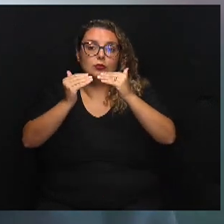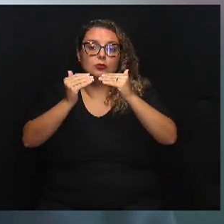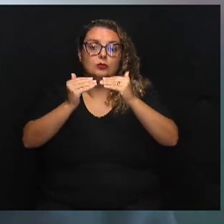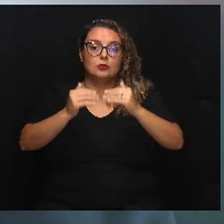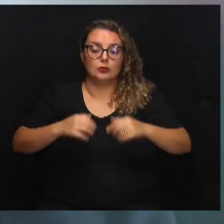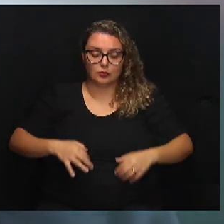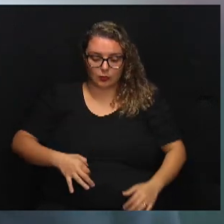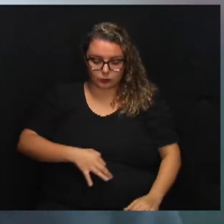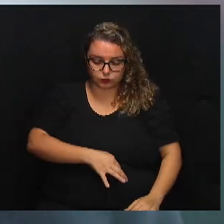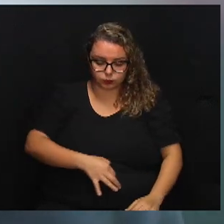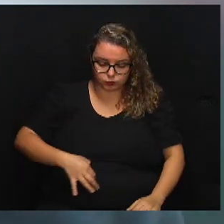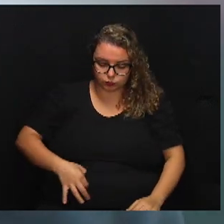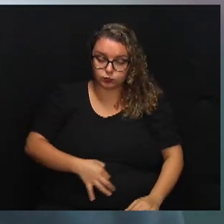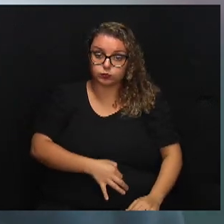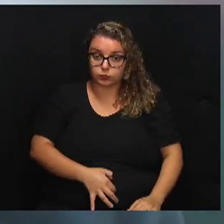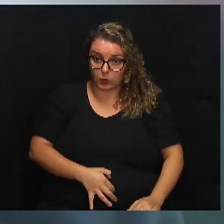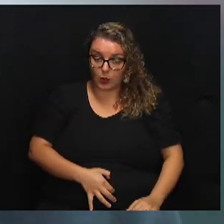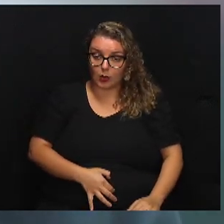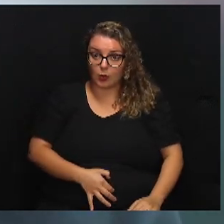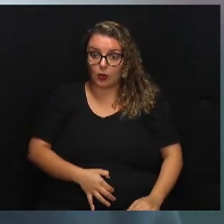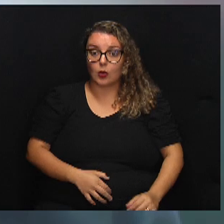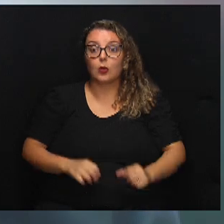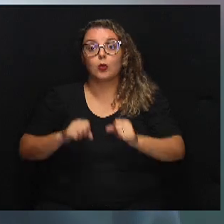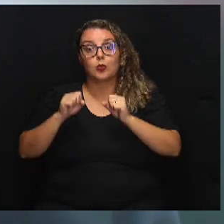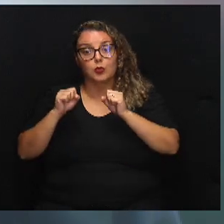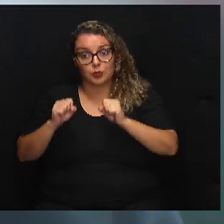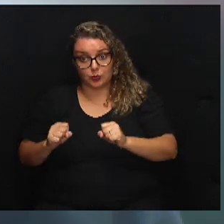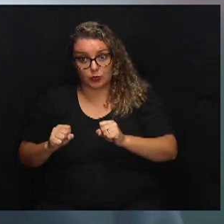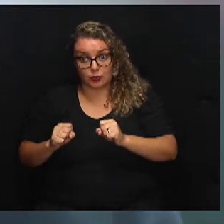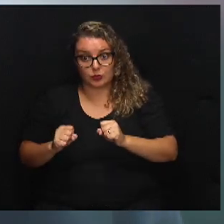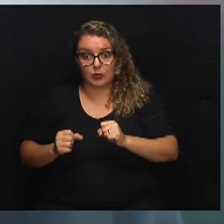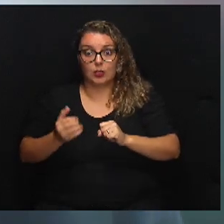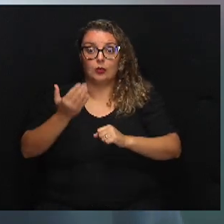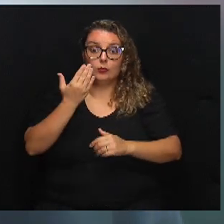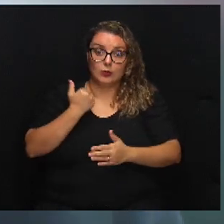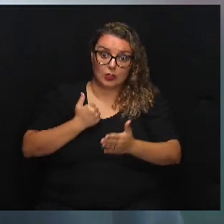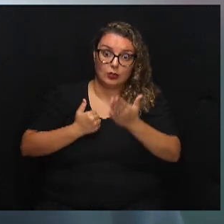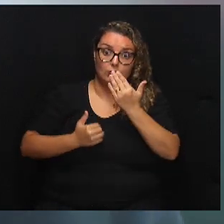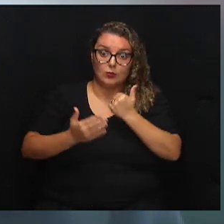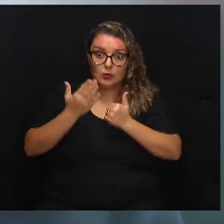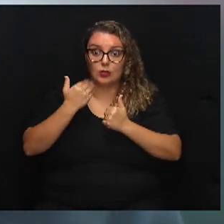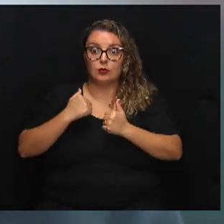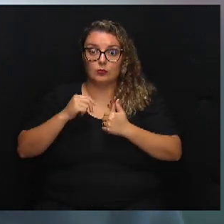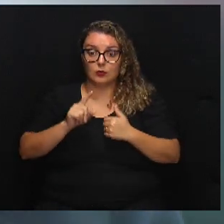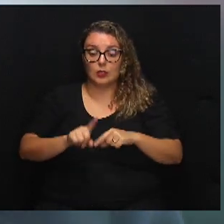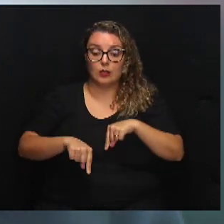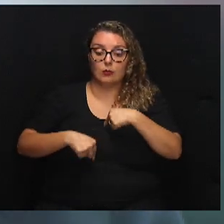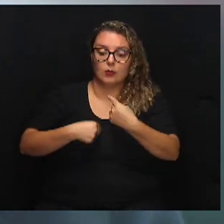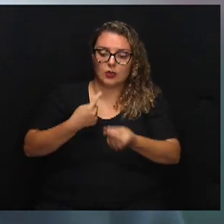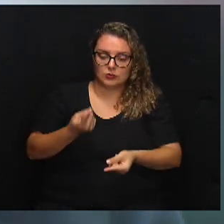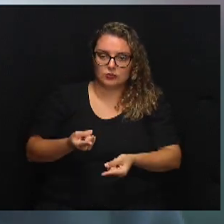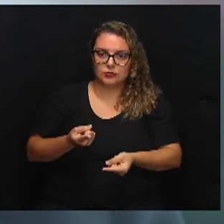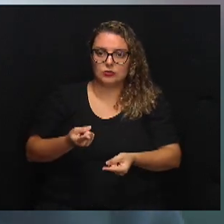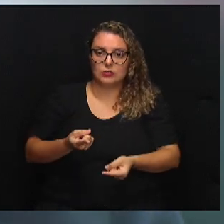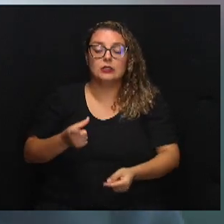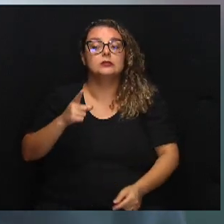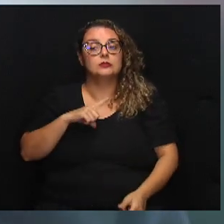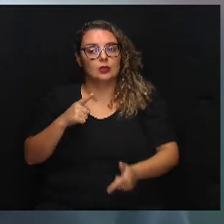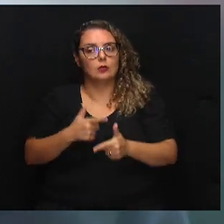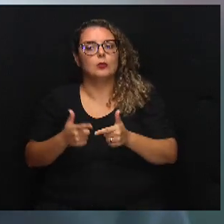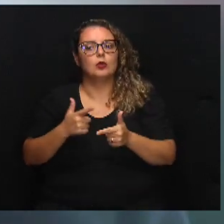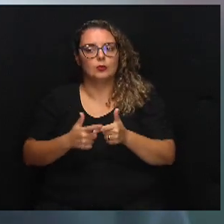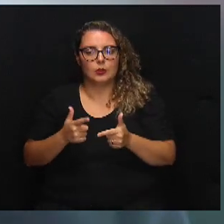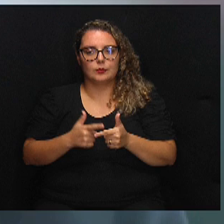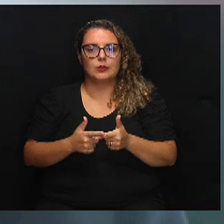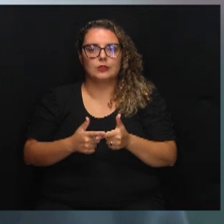intestino. O que você podendo introduzir posteriormente, você tem problemas até